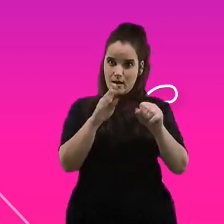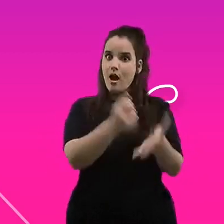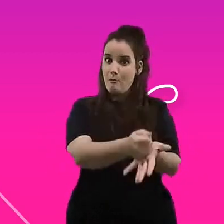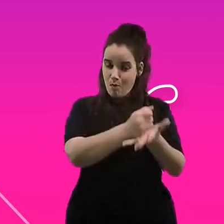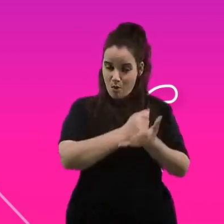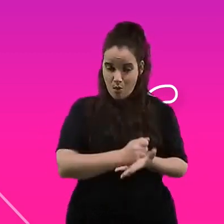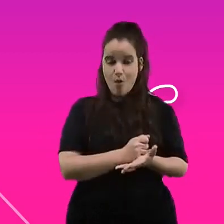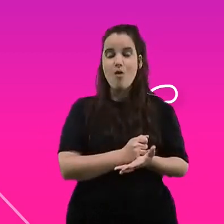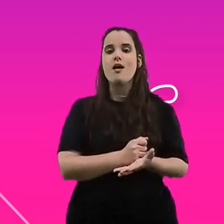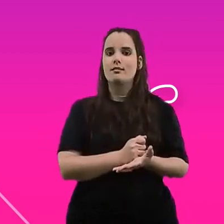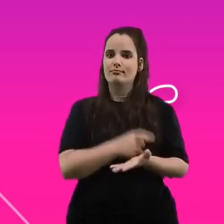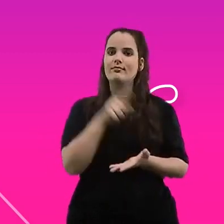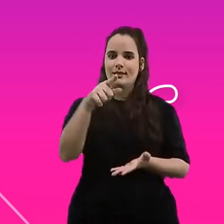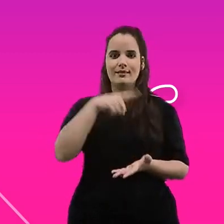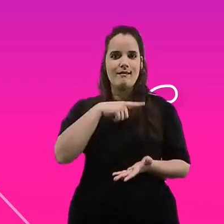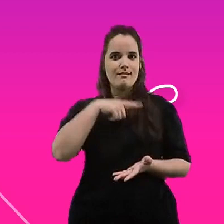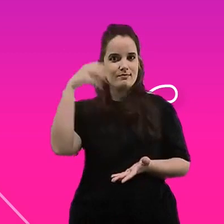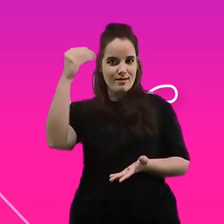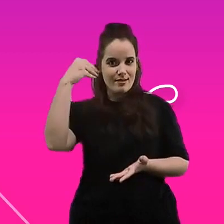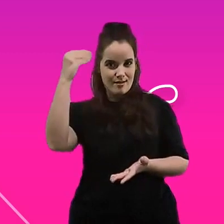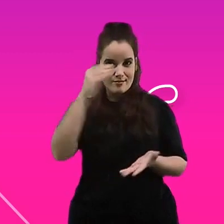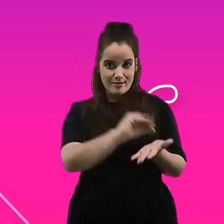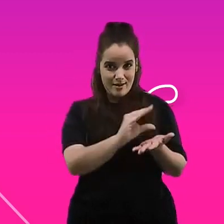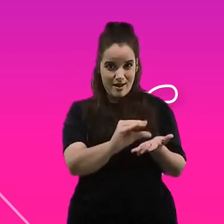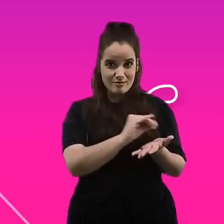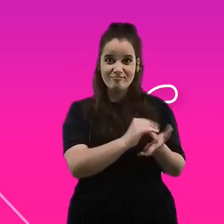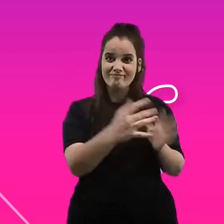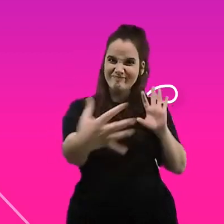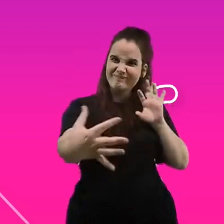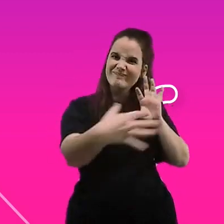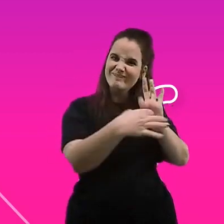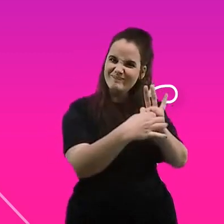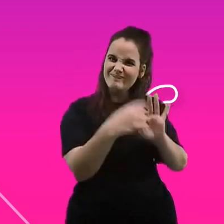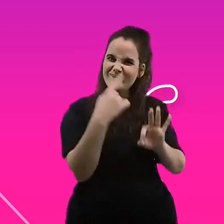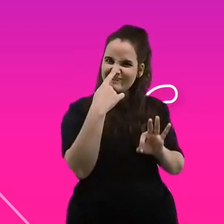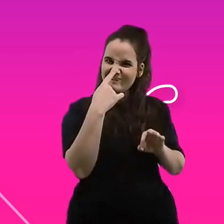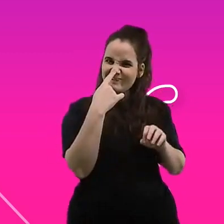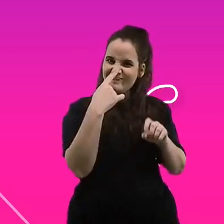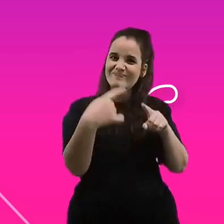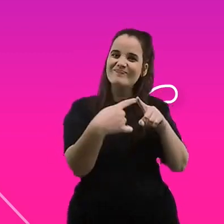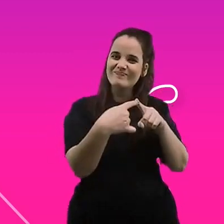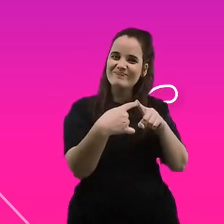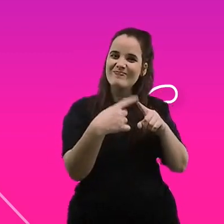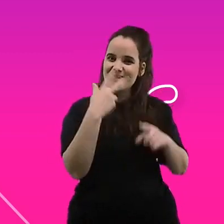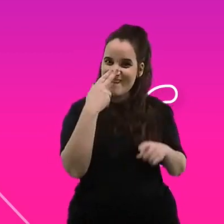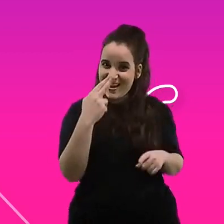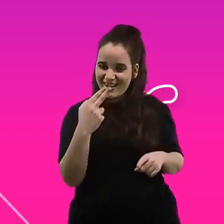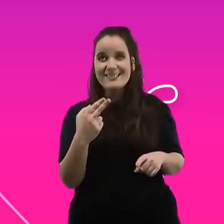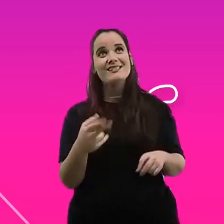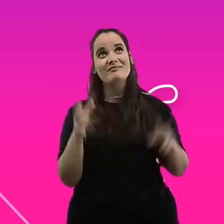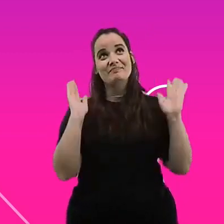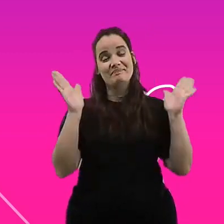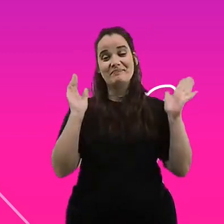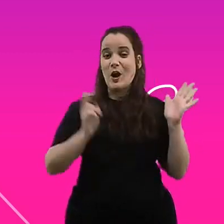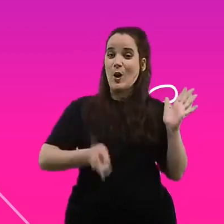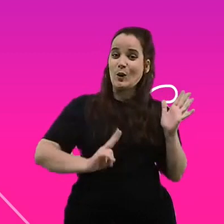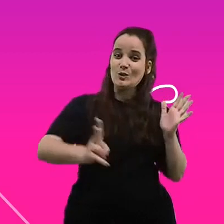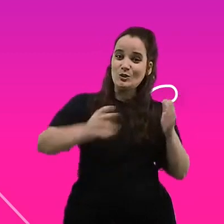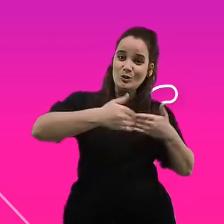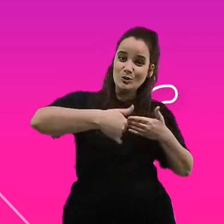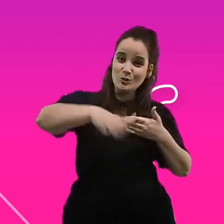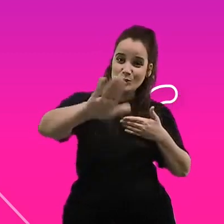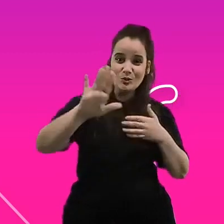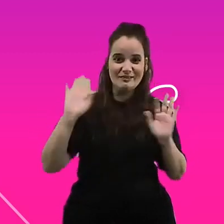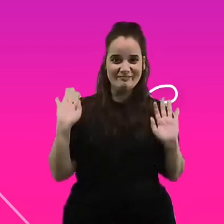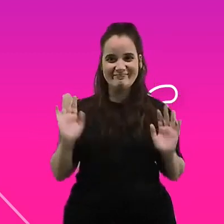com isso, eu vejo uma conexão muito, muito bacana, assim, que seja muito frutífera. É, seria muito legal